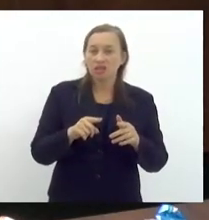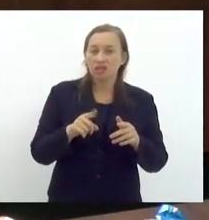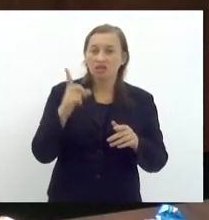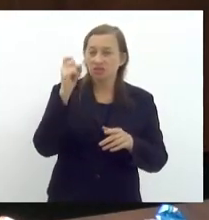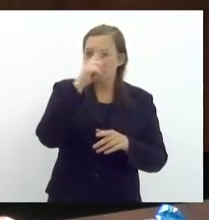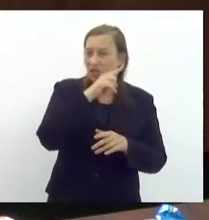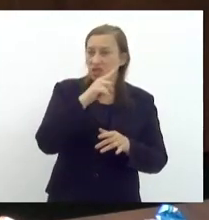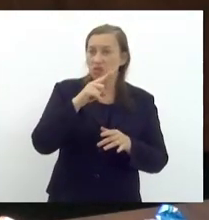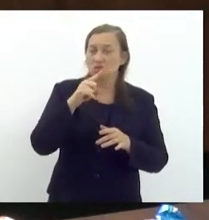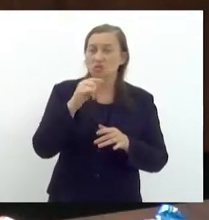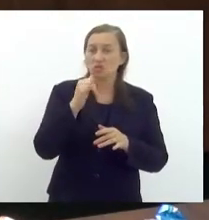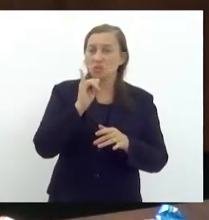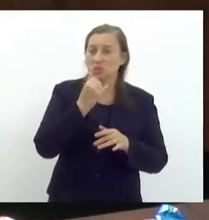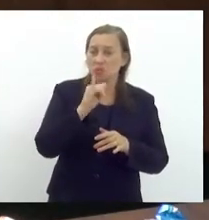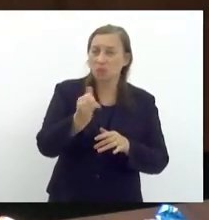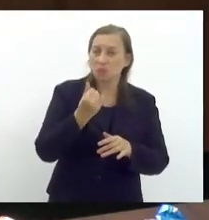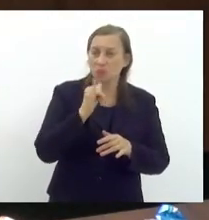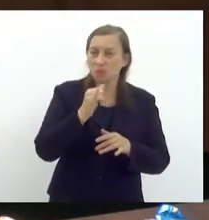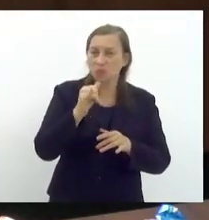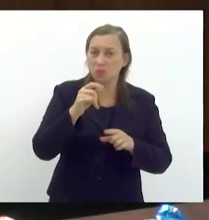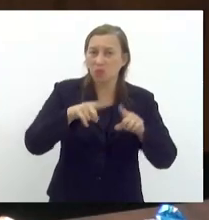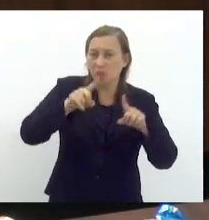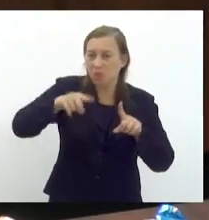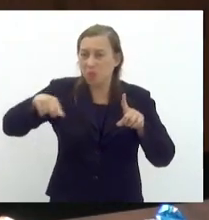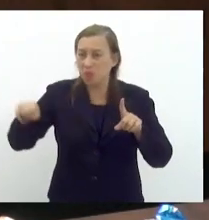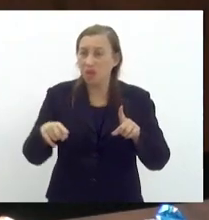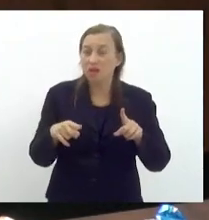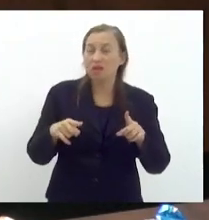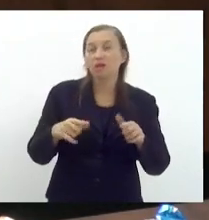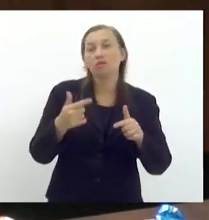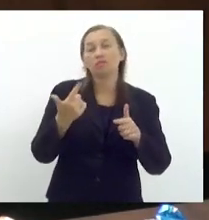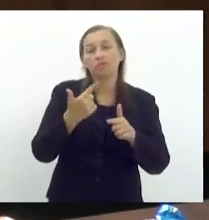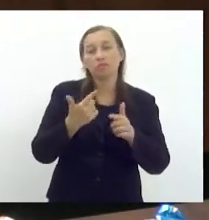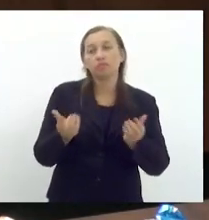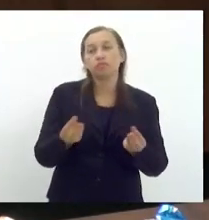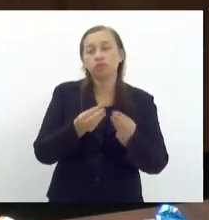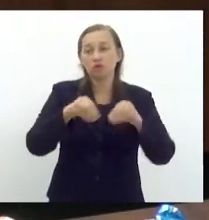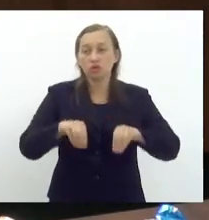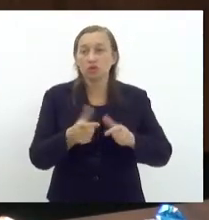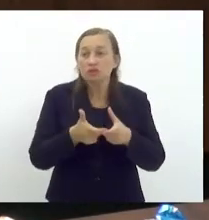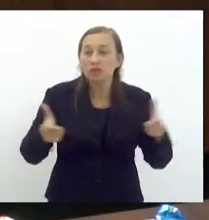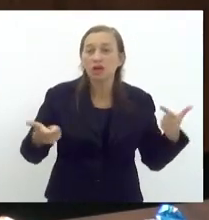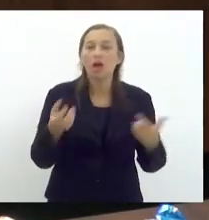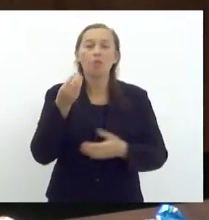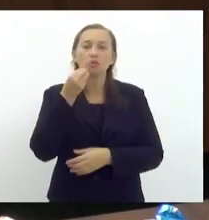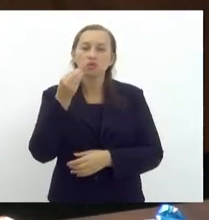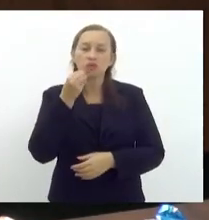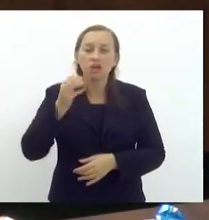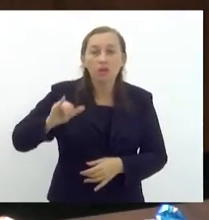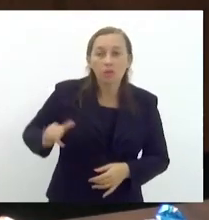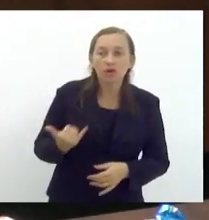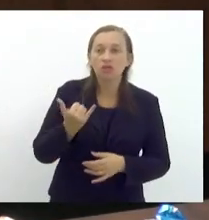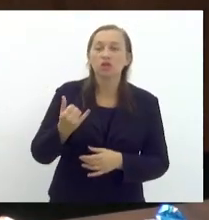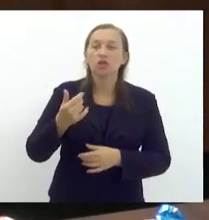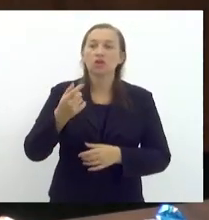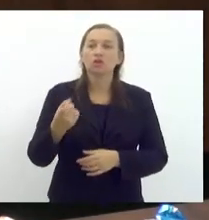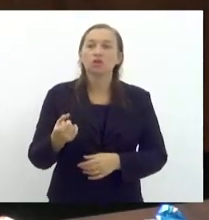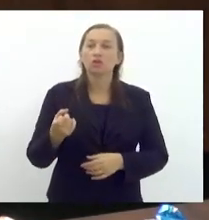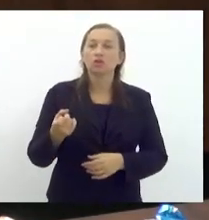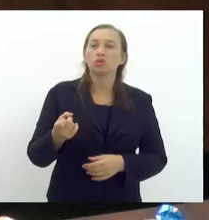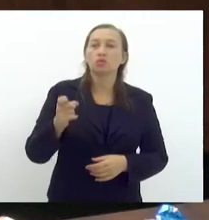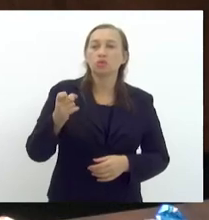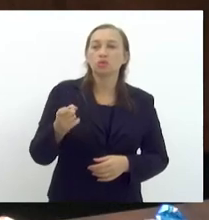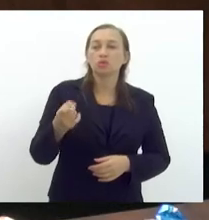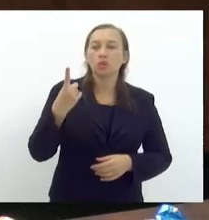energia criando um prejuízo imenso vamos aproveitar a oportunidade do nosso ex-presidente hoje